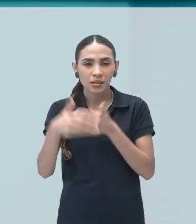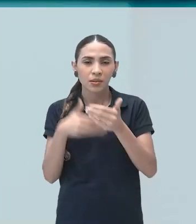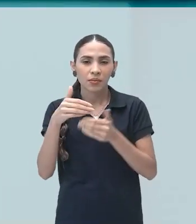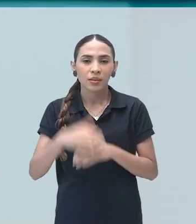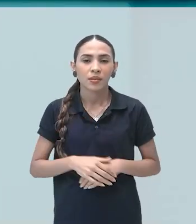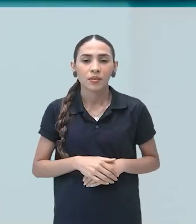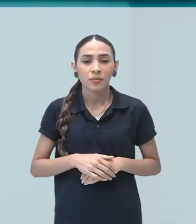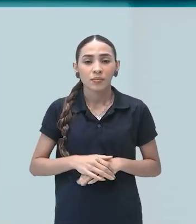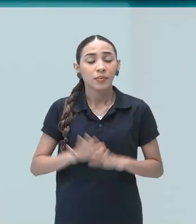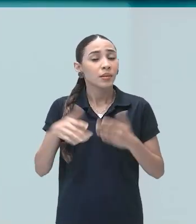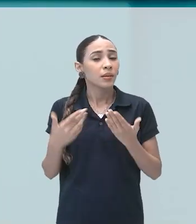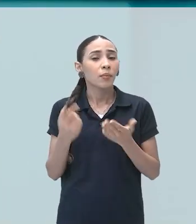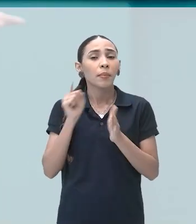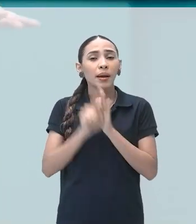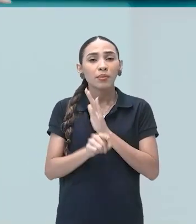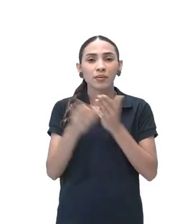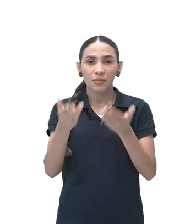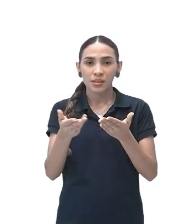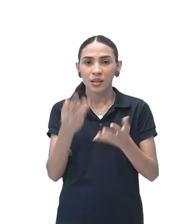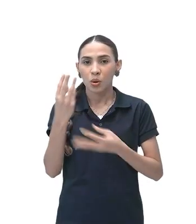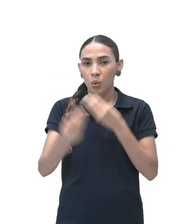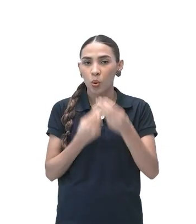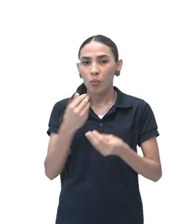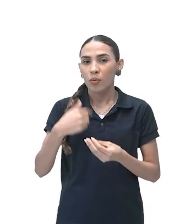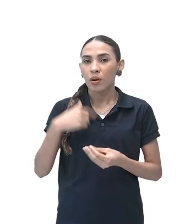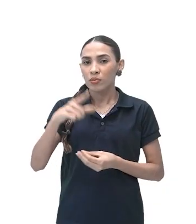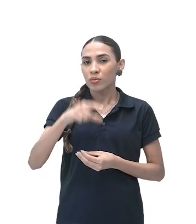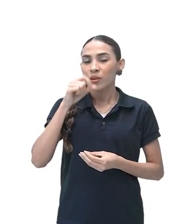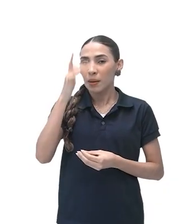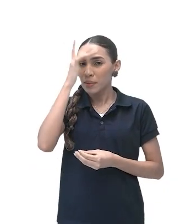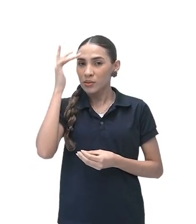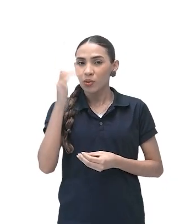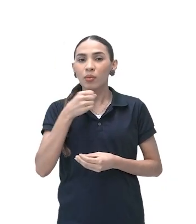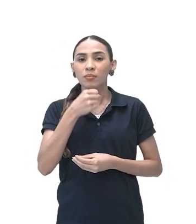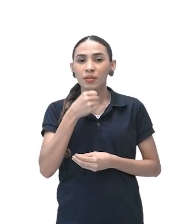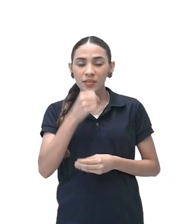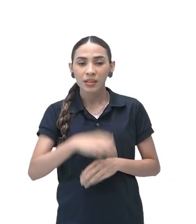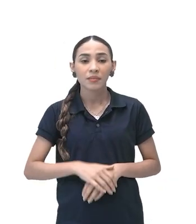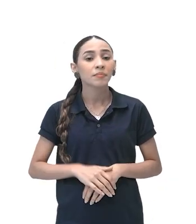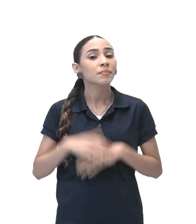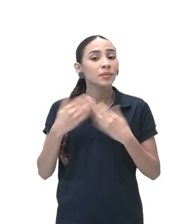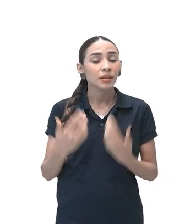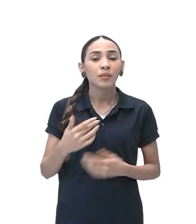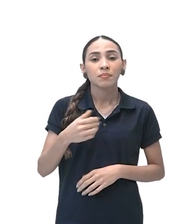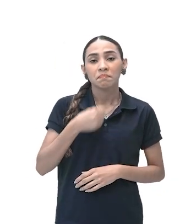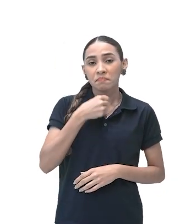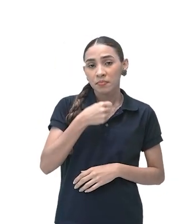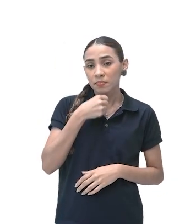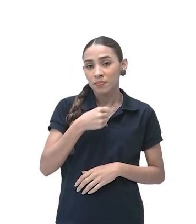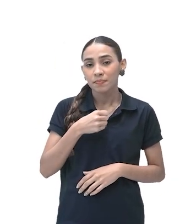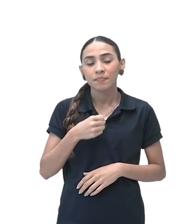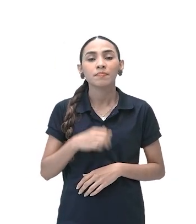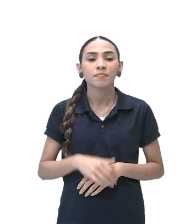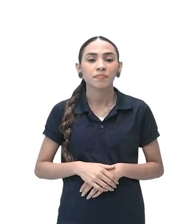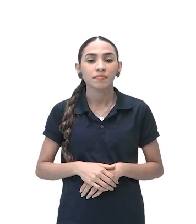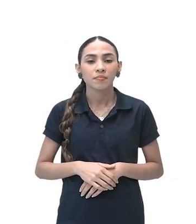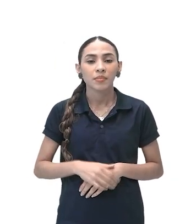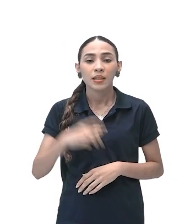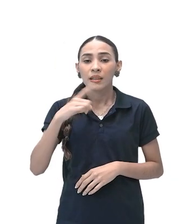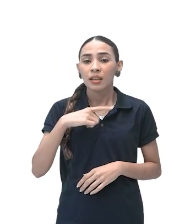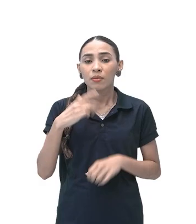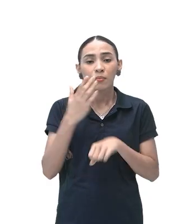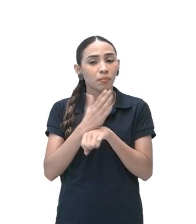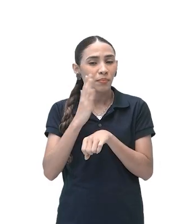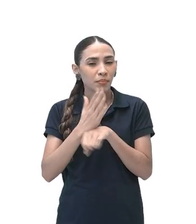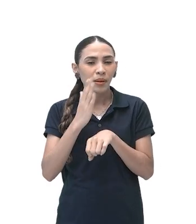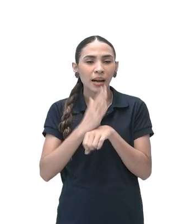E aí, pergunto a vocês, como é que eu vou escolher um entrevistado? Ora, o entrevistado ele vai ser alguém que realizou uma atividade